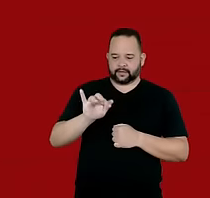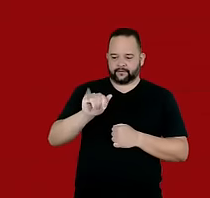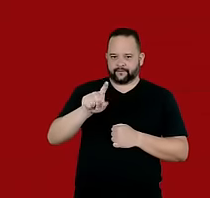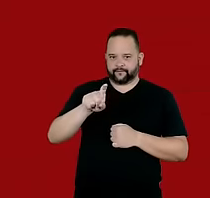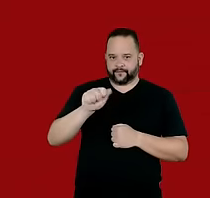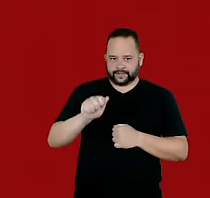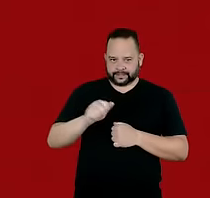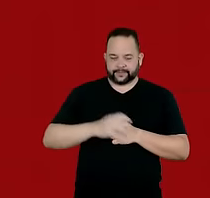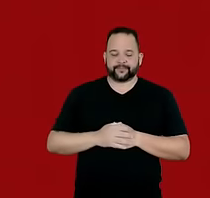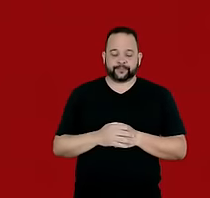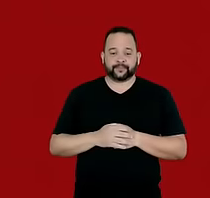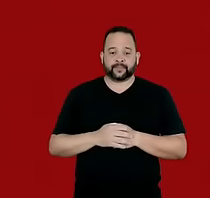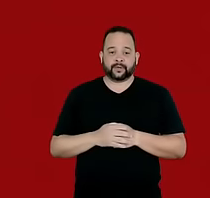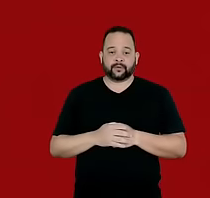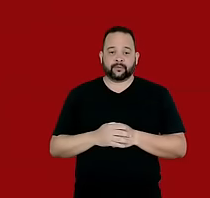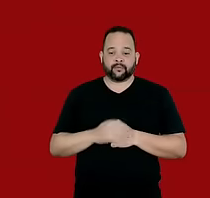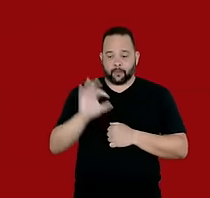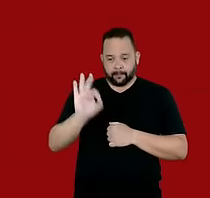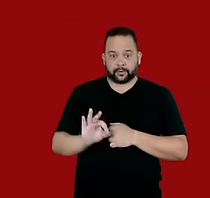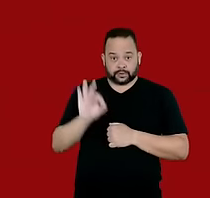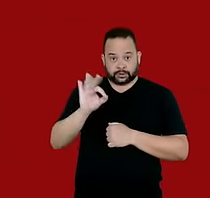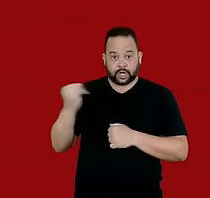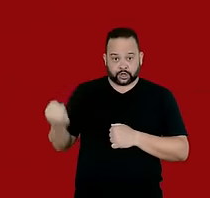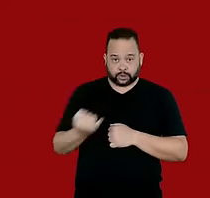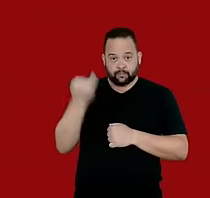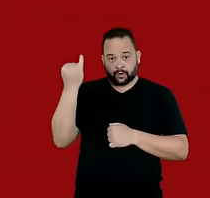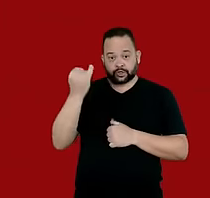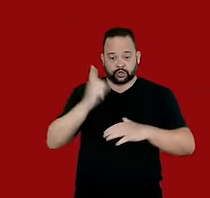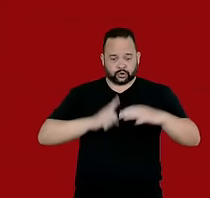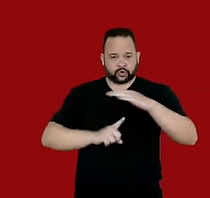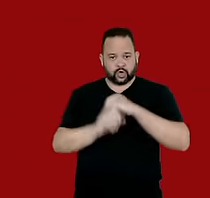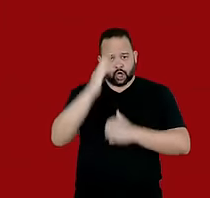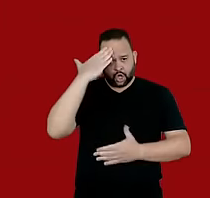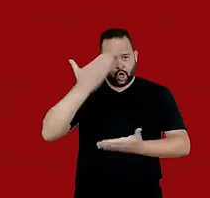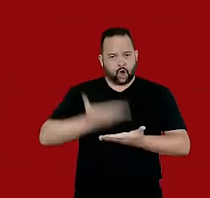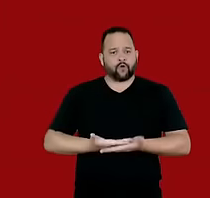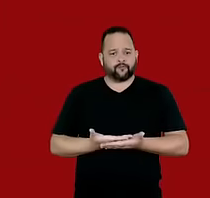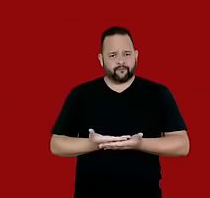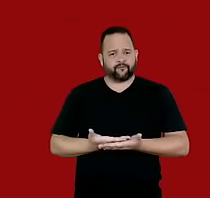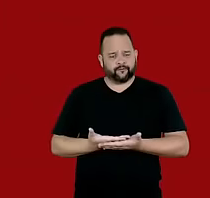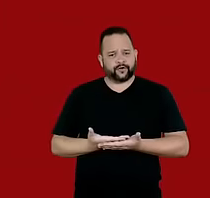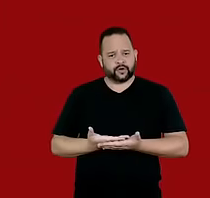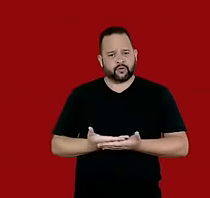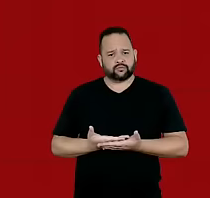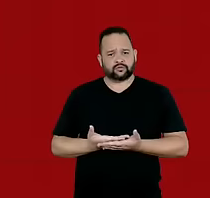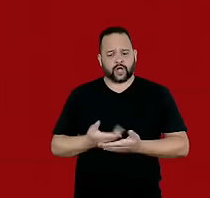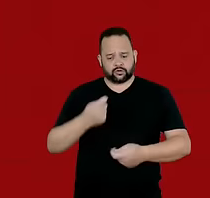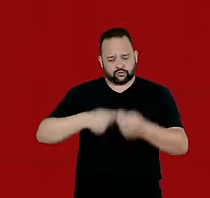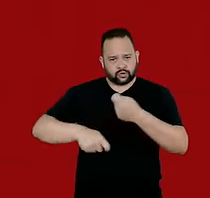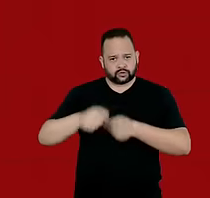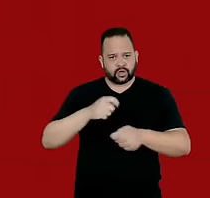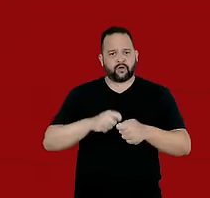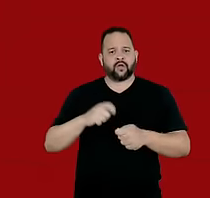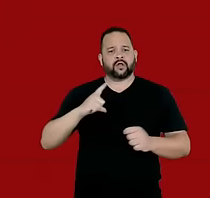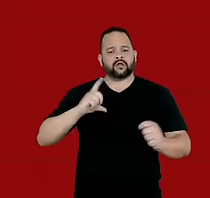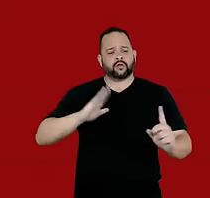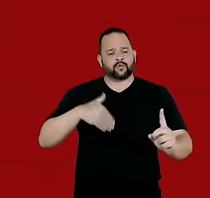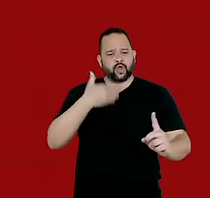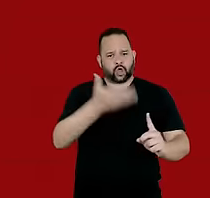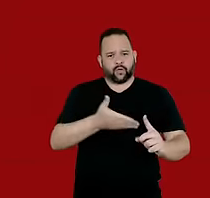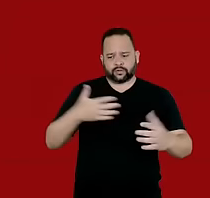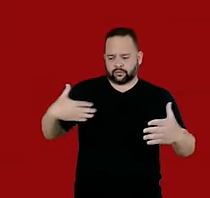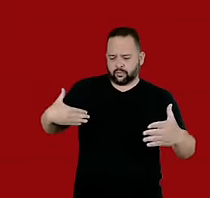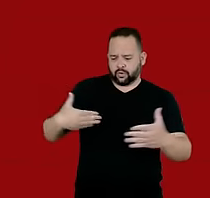clientes Confiam na Bradesco as como sendo especialista de renda fixa a gente vem sendo reconhecido isso ao longo do tempo acabamos de ganhar um prêmio importante da